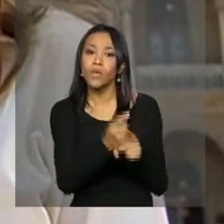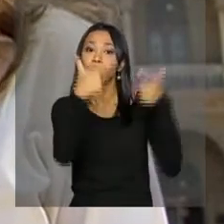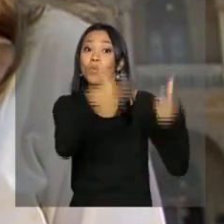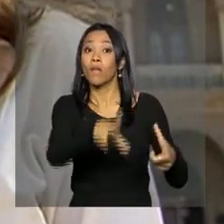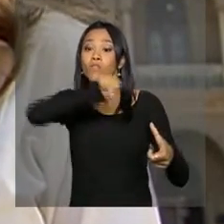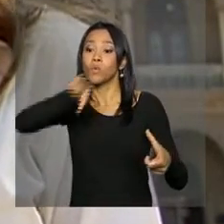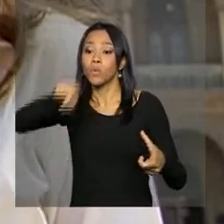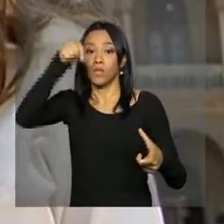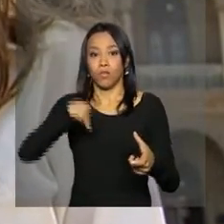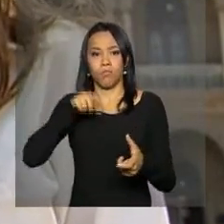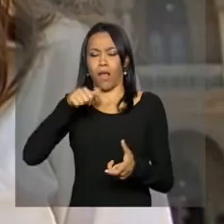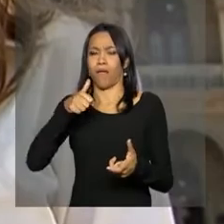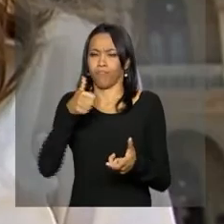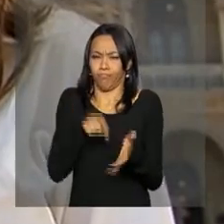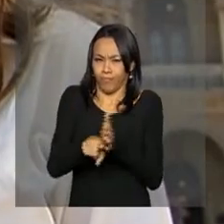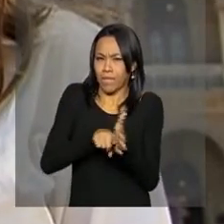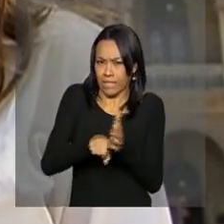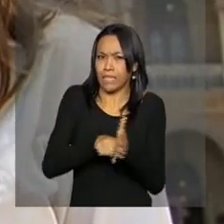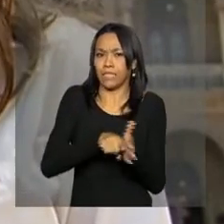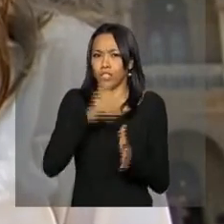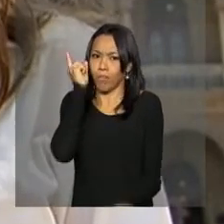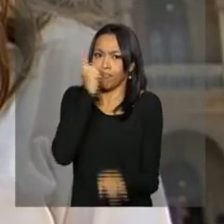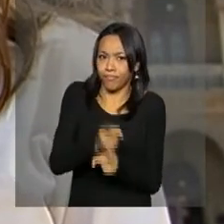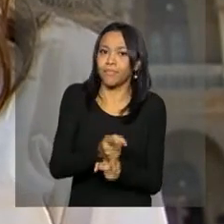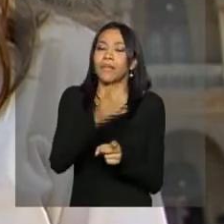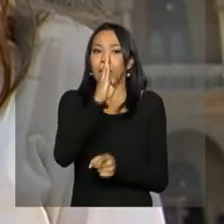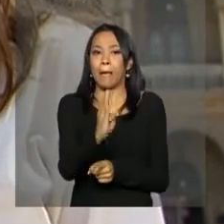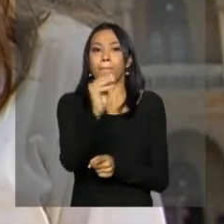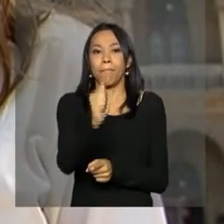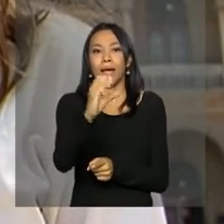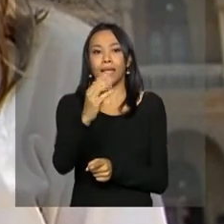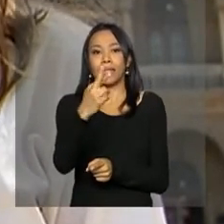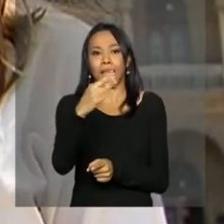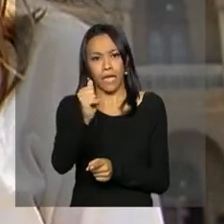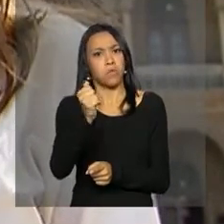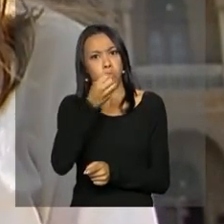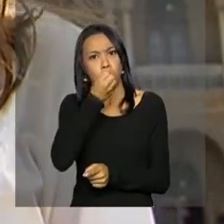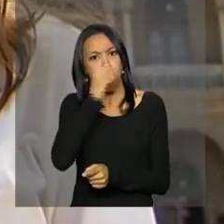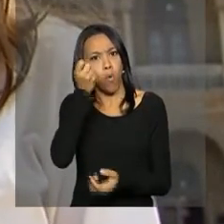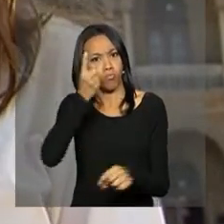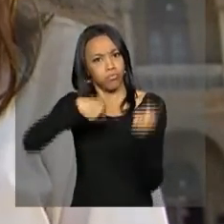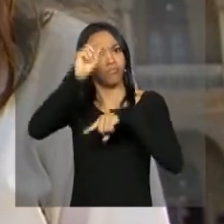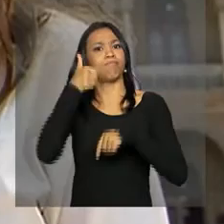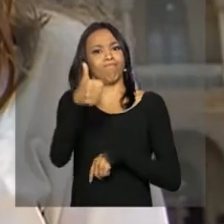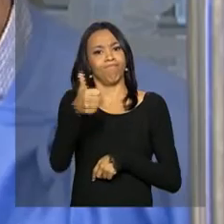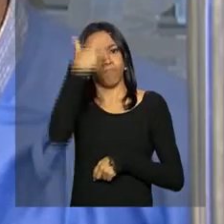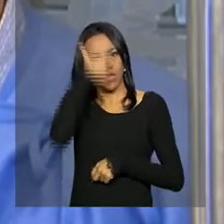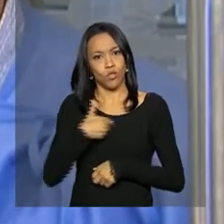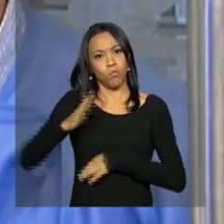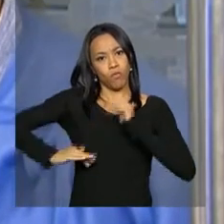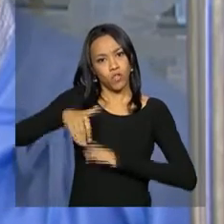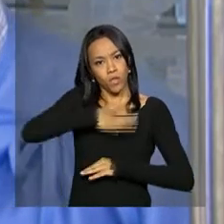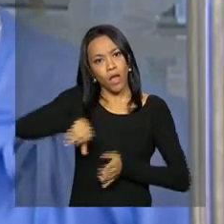já registram a presença da bactéria o baque no organismo o resultado foi considerado promissor pelos pesquisadores